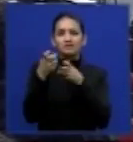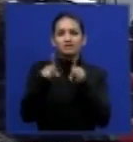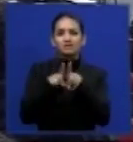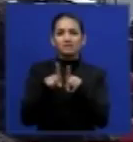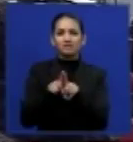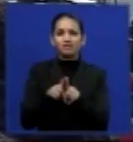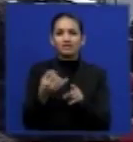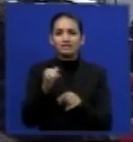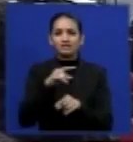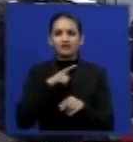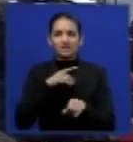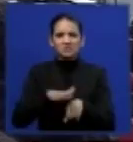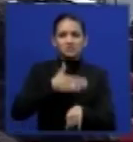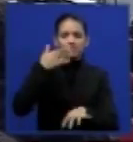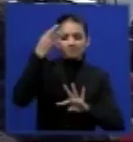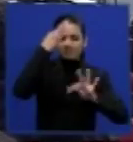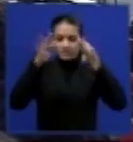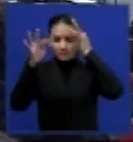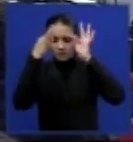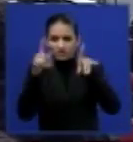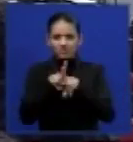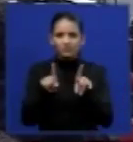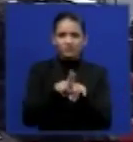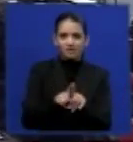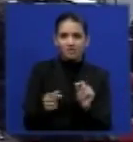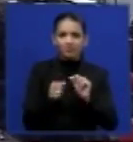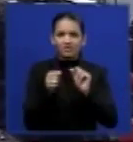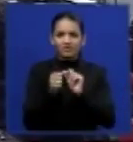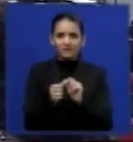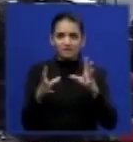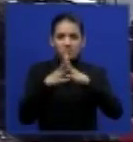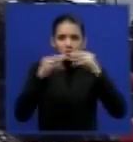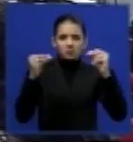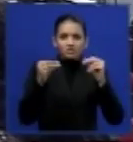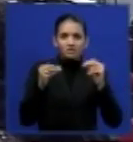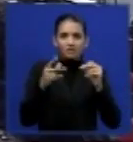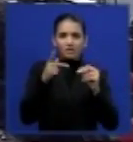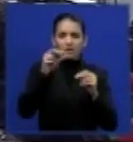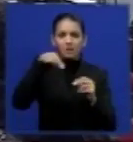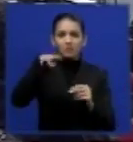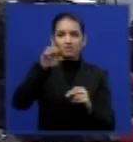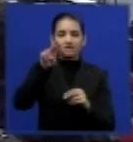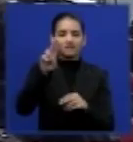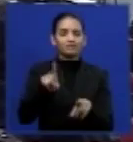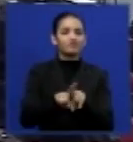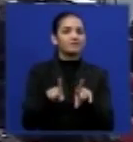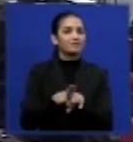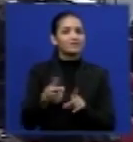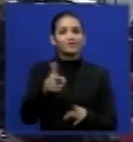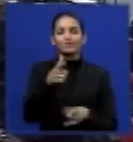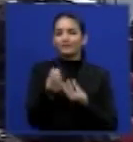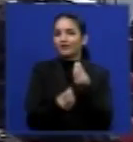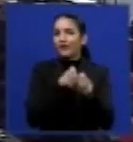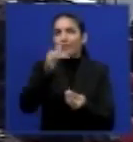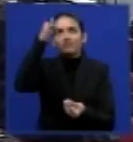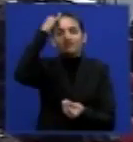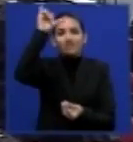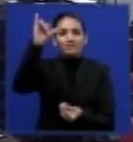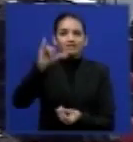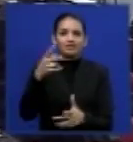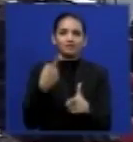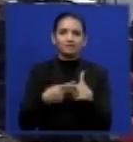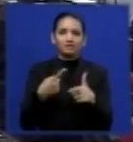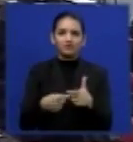melhores técnicas de gestão de resíduos de pneus seria suficiente para eliminar essas ameaças com relação ao